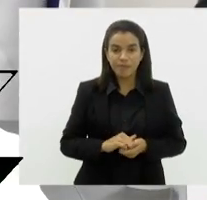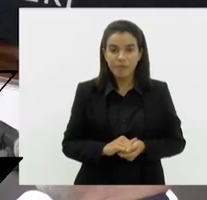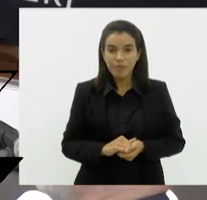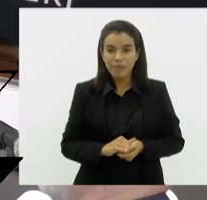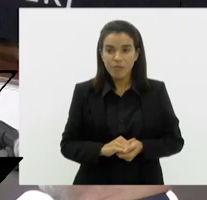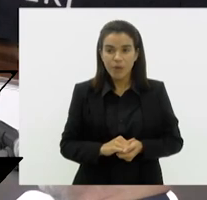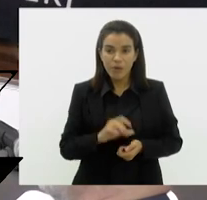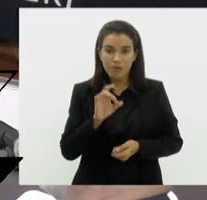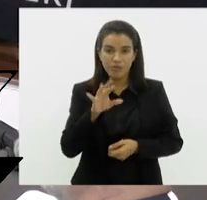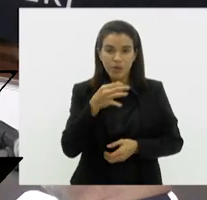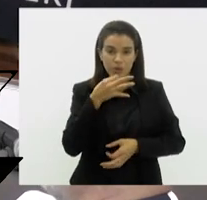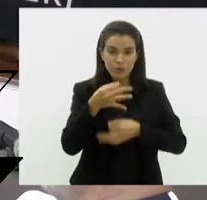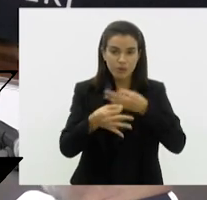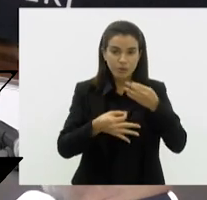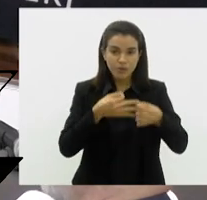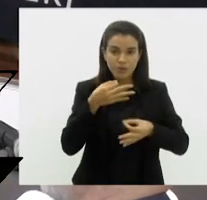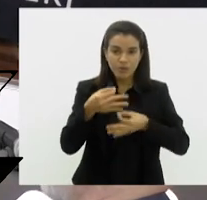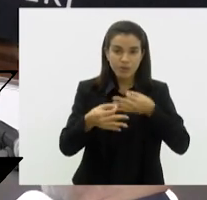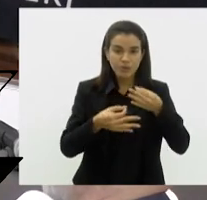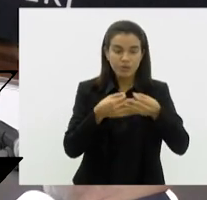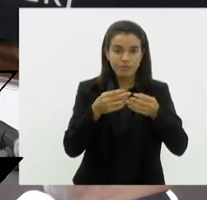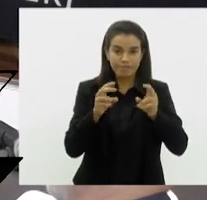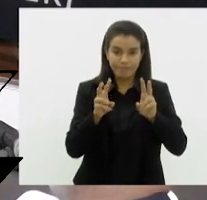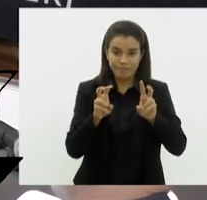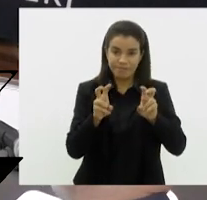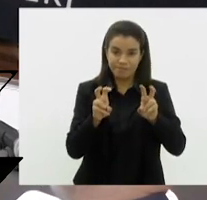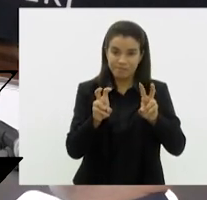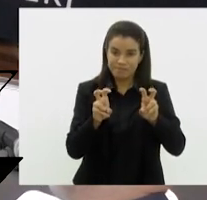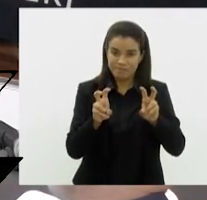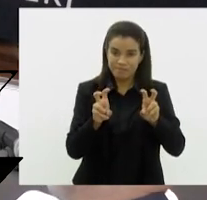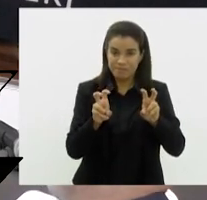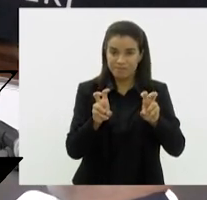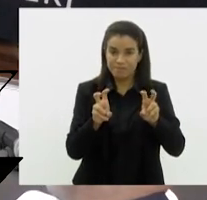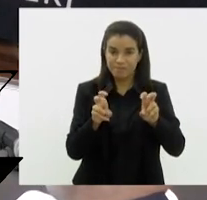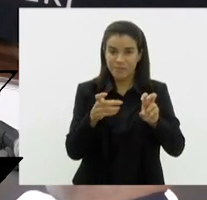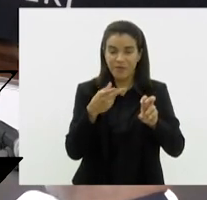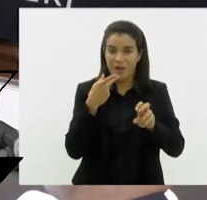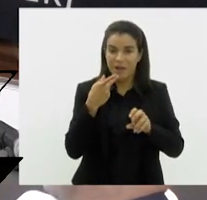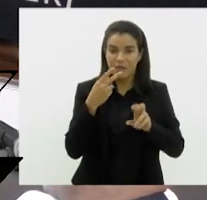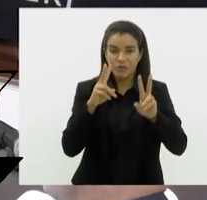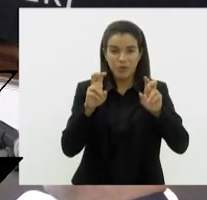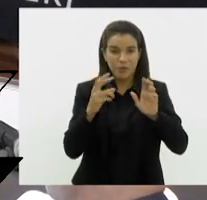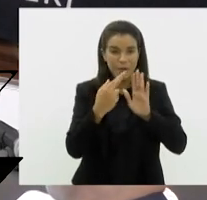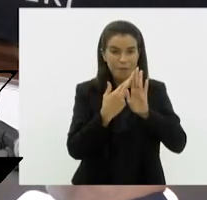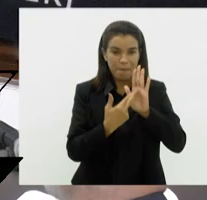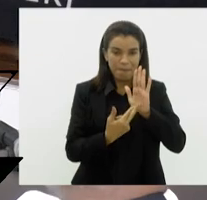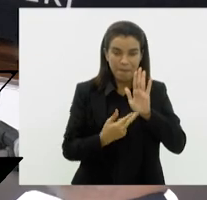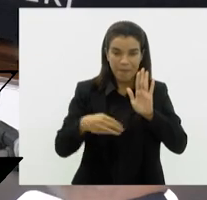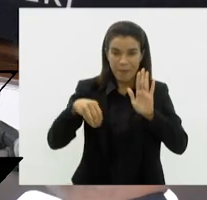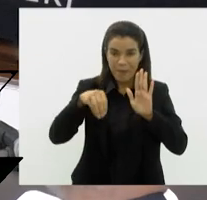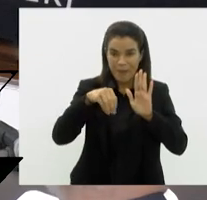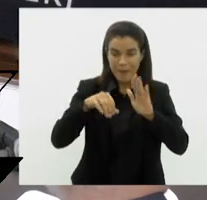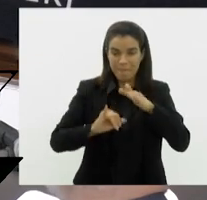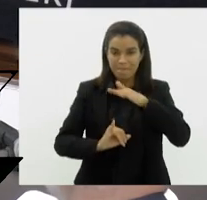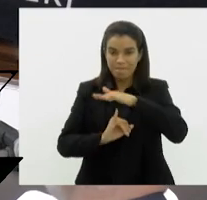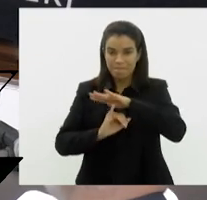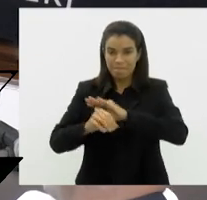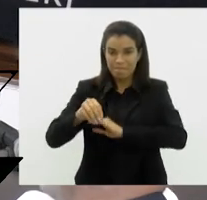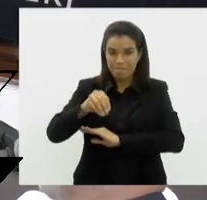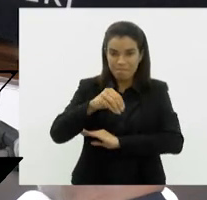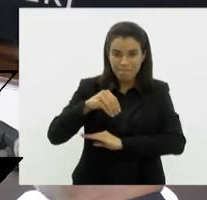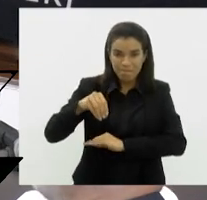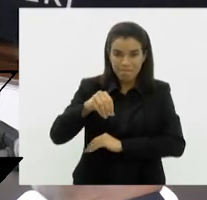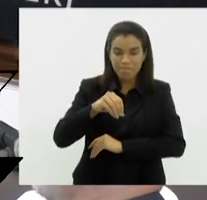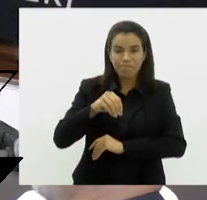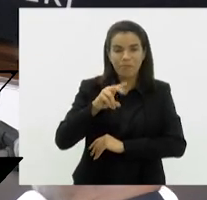dar uma sugestão. Lógico. Sobre o tema que a senhora colocou da estudo de terras, estudo de terras, fazendo obras,